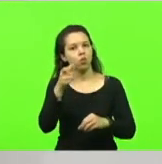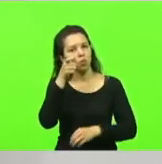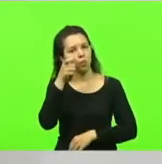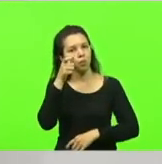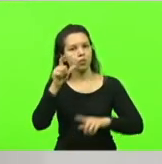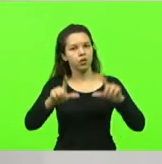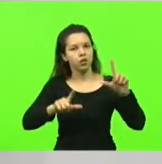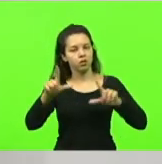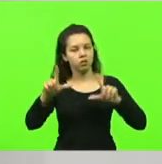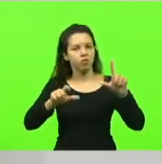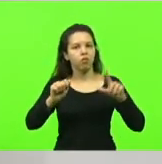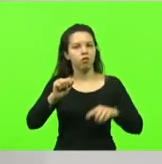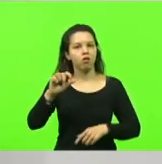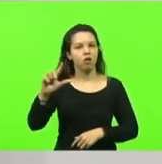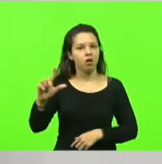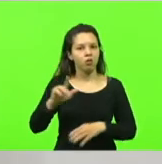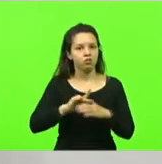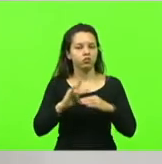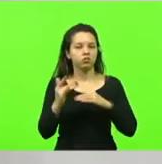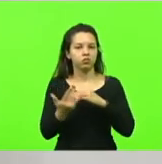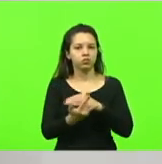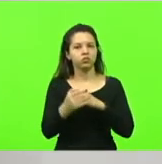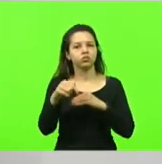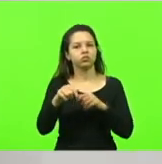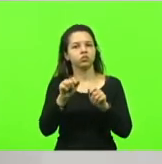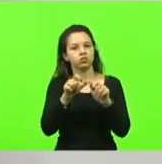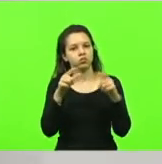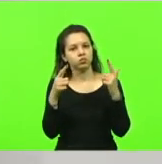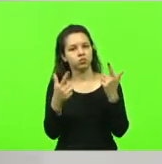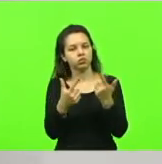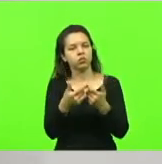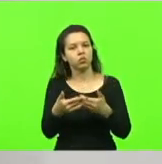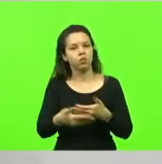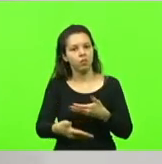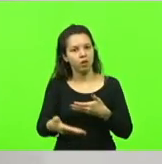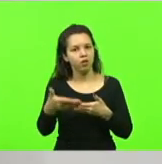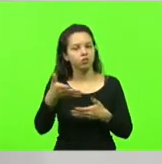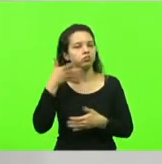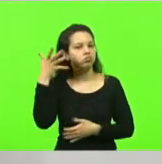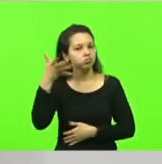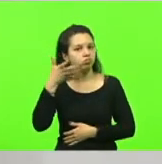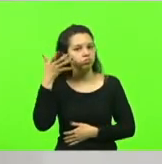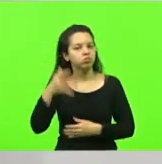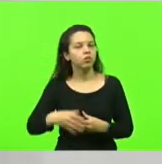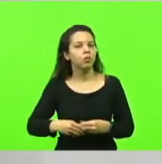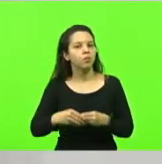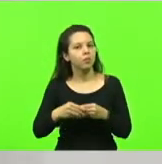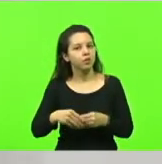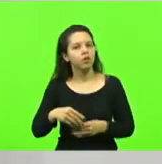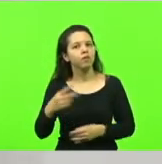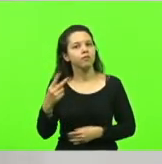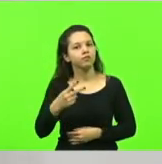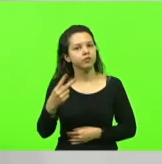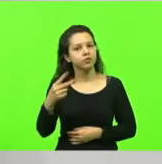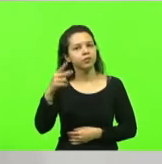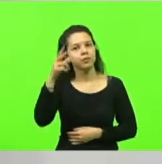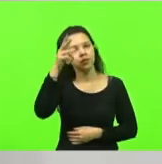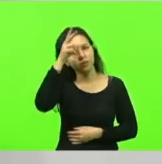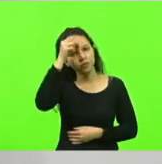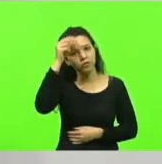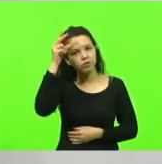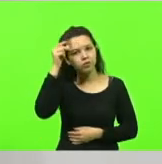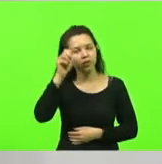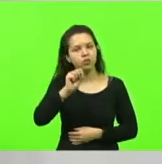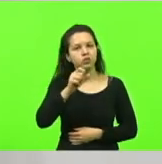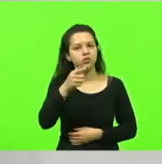redes sociais desta casa. Iniciar a nossa fala aqui cumprimentando o nosso vice-prefeito de São Bernardino, companheiro Jair, do